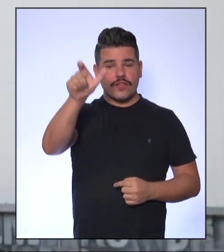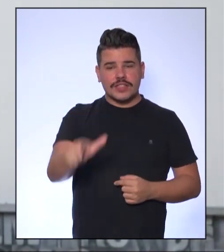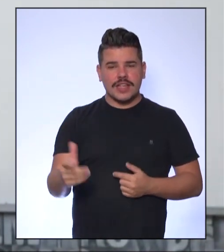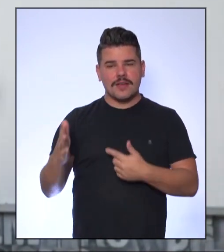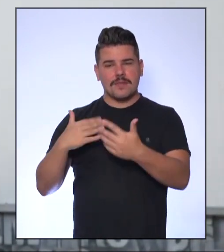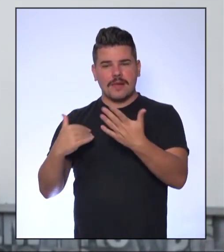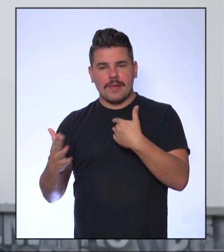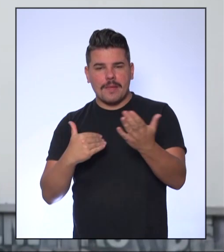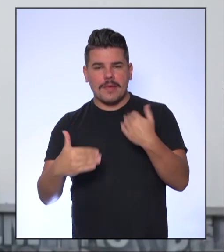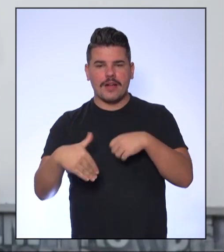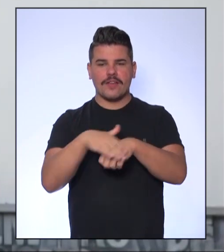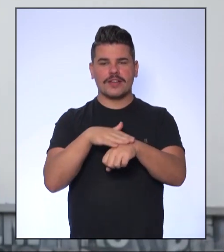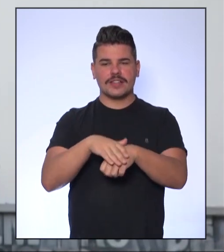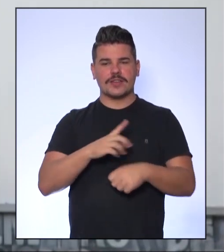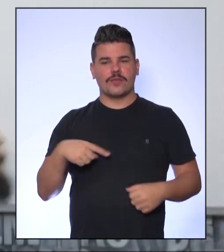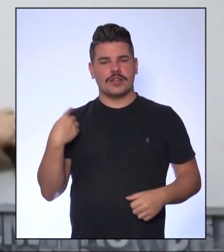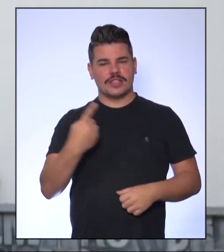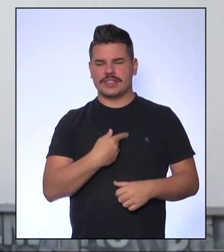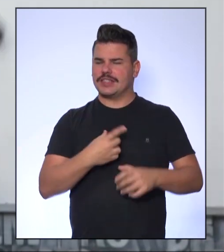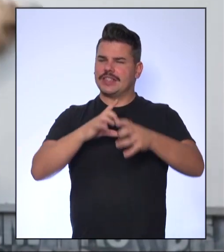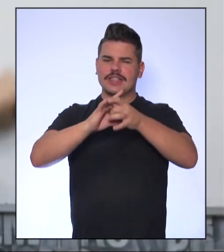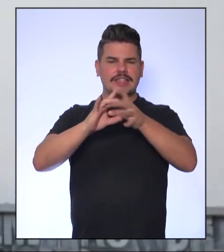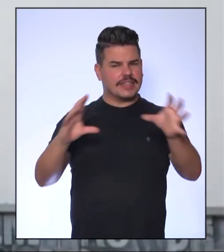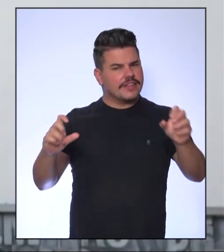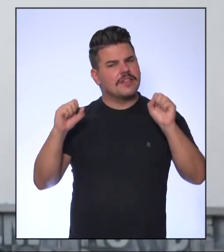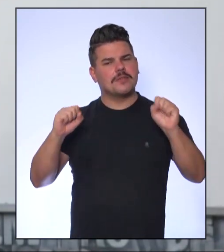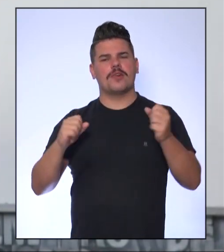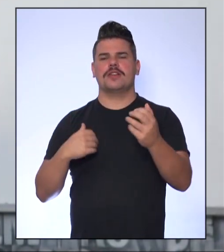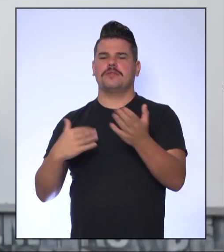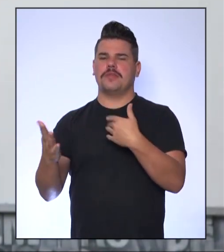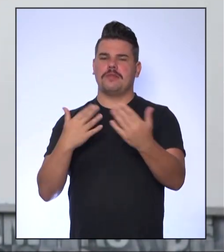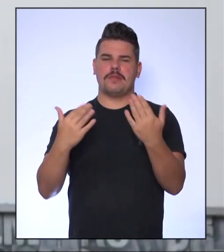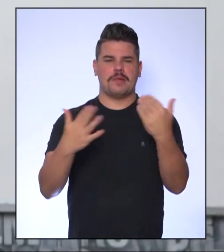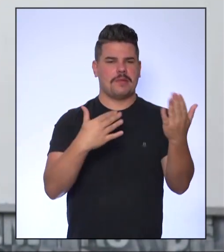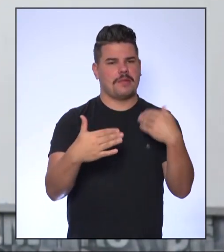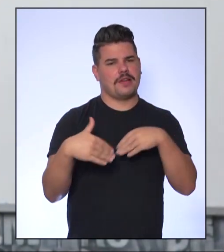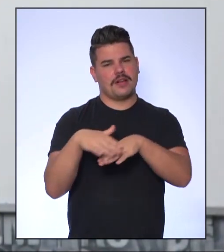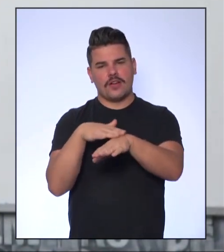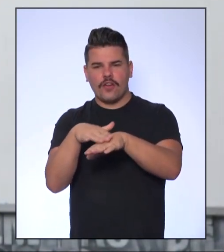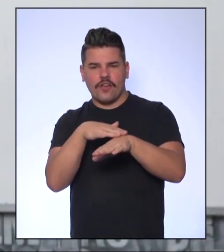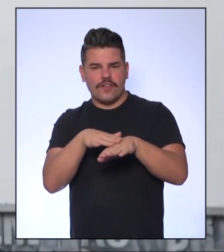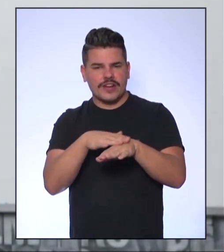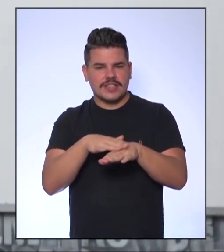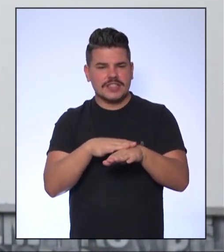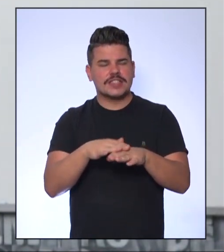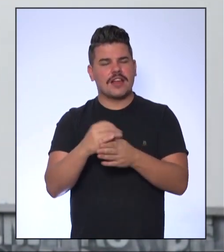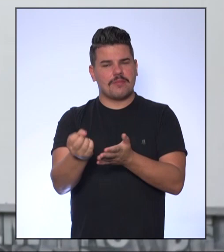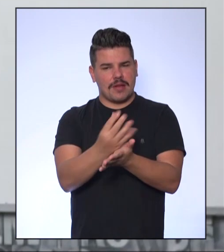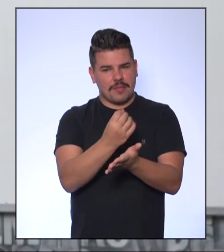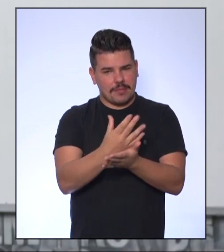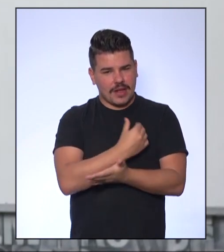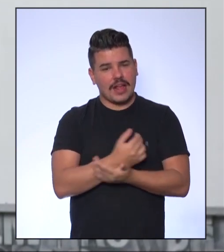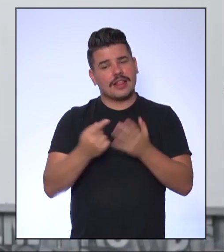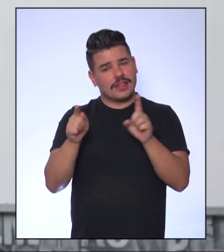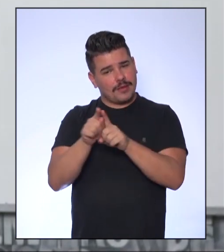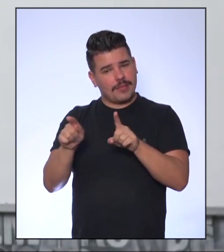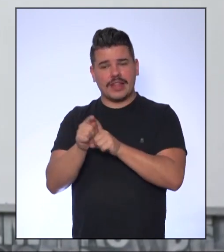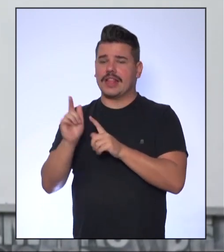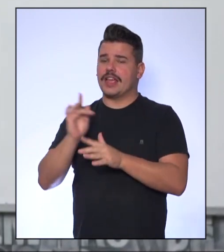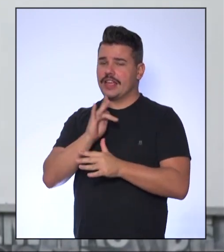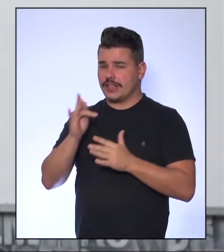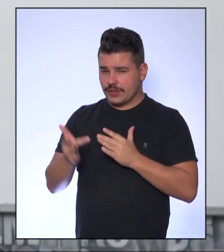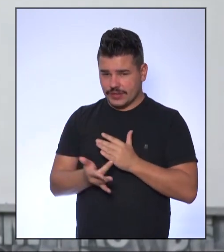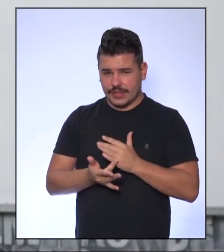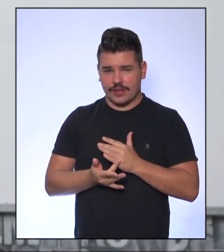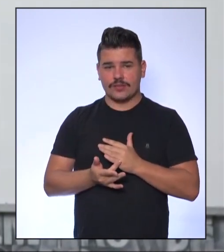Qualquer coisa, estou à disposição para atendê-los aqui ou nas redes sociais. Pergunta